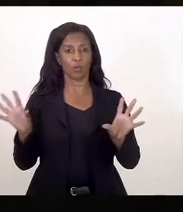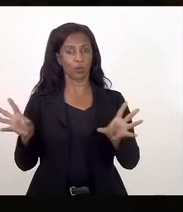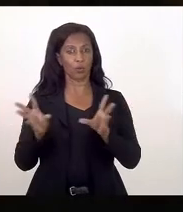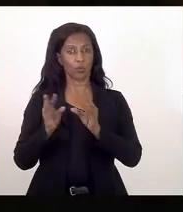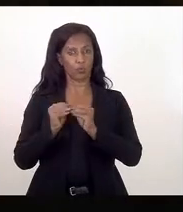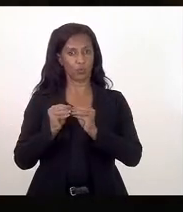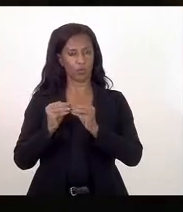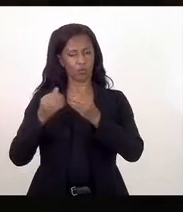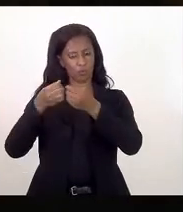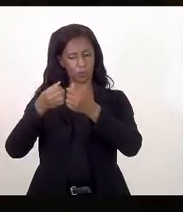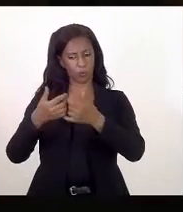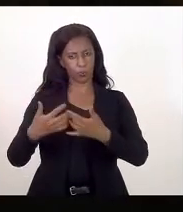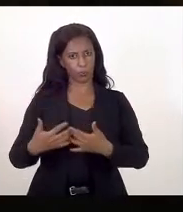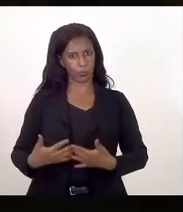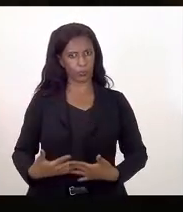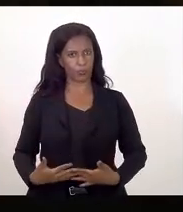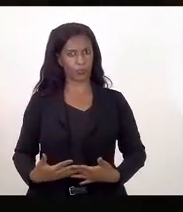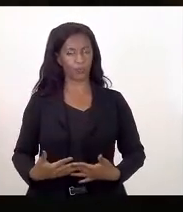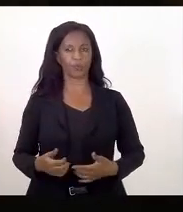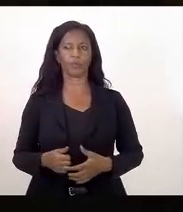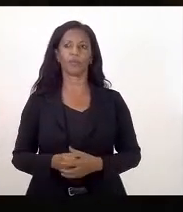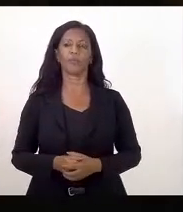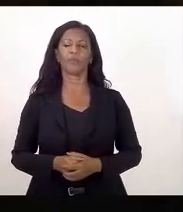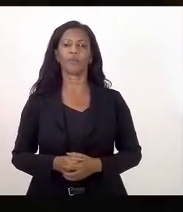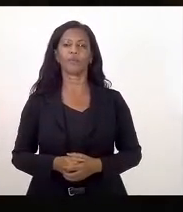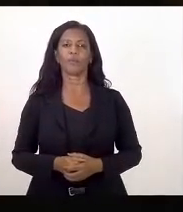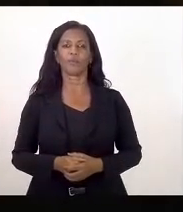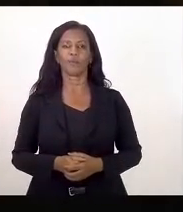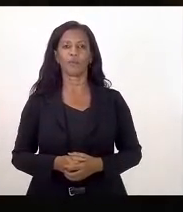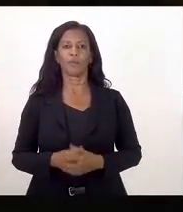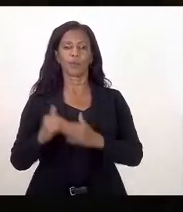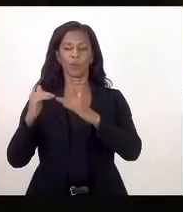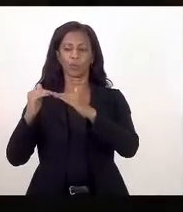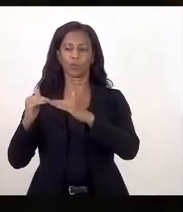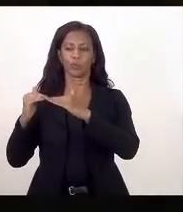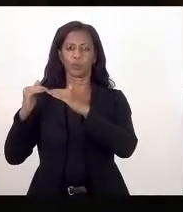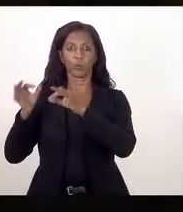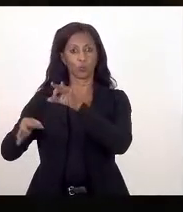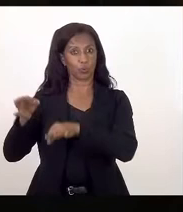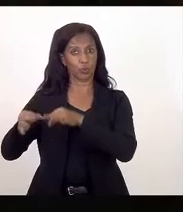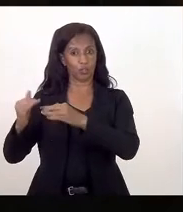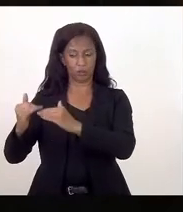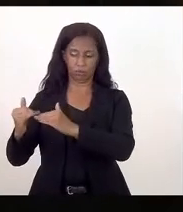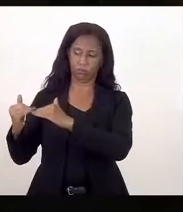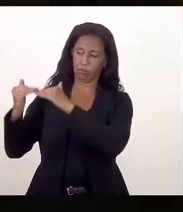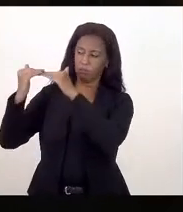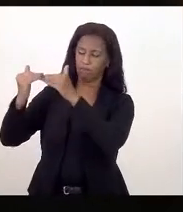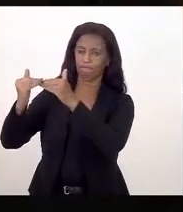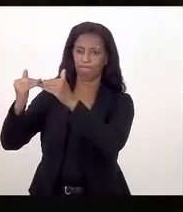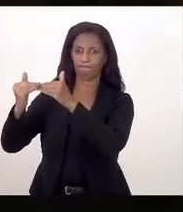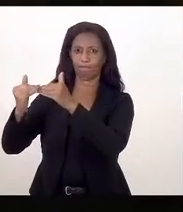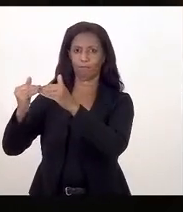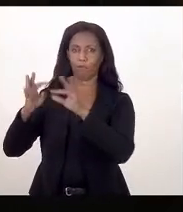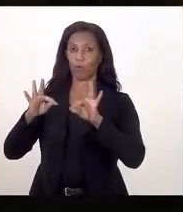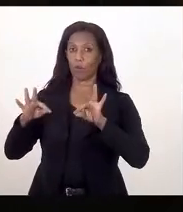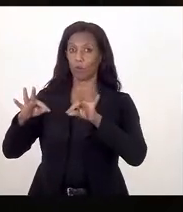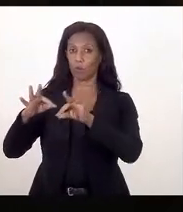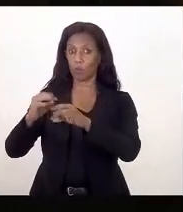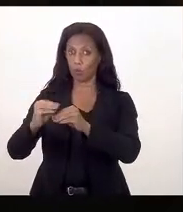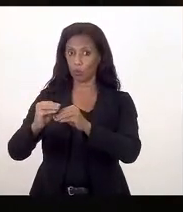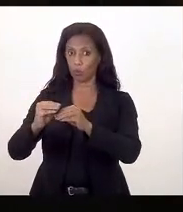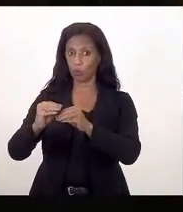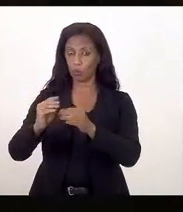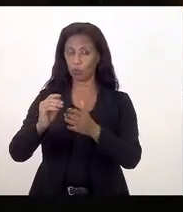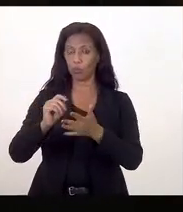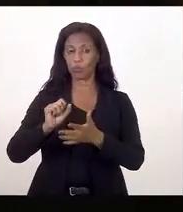justificativa, escreve o iminente desembargador. por todo o exposto